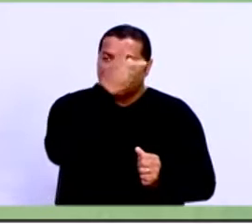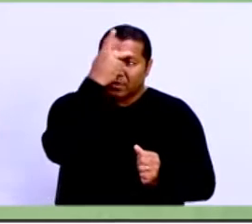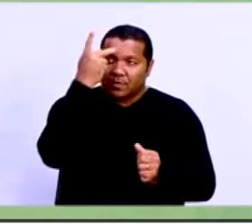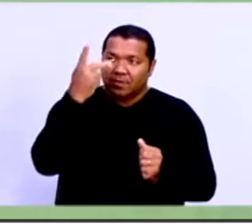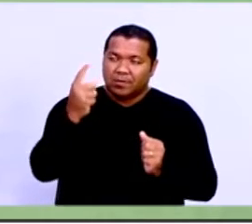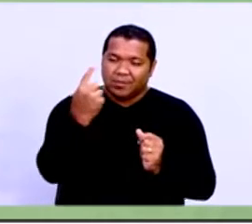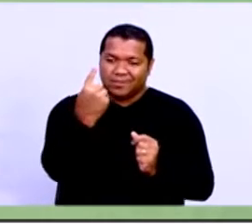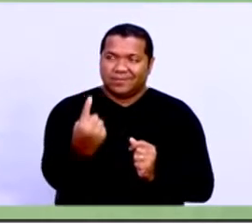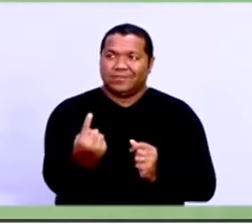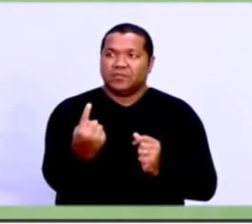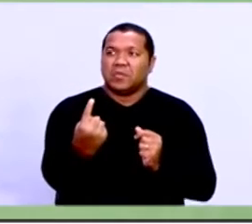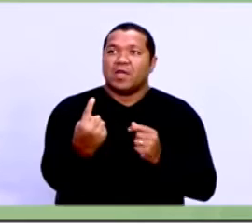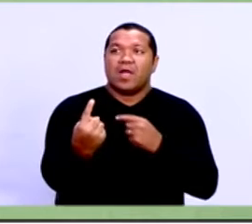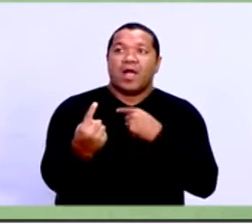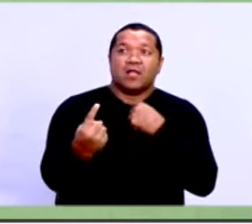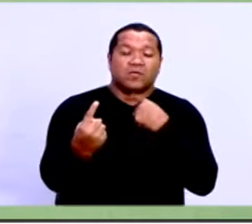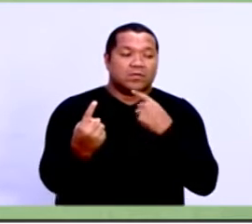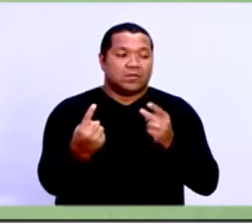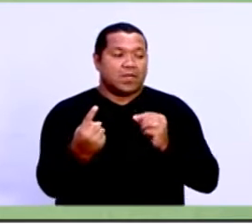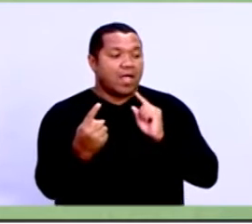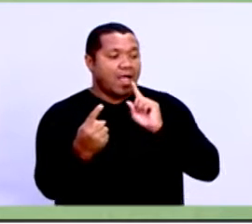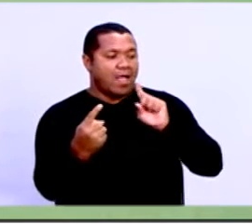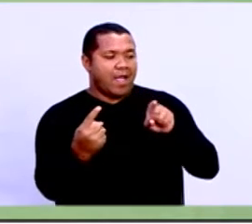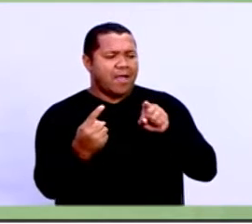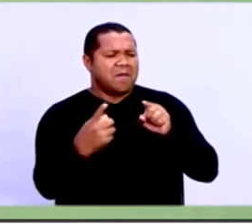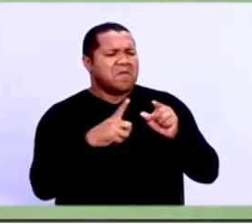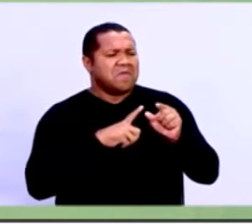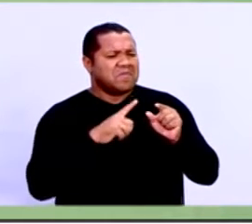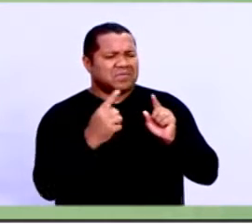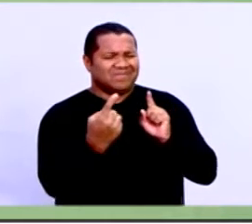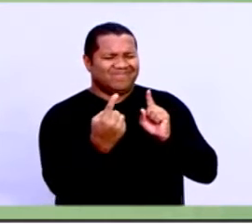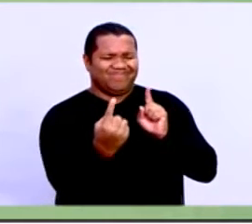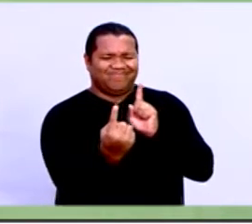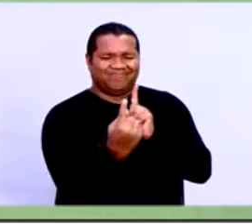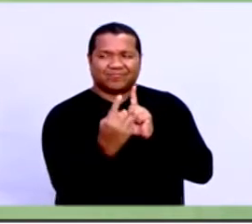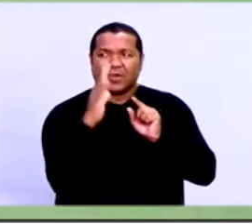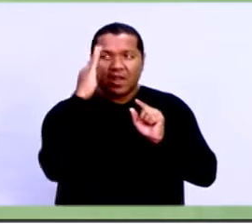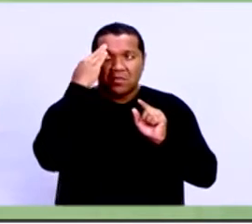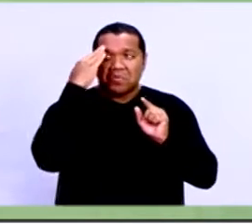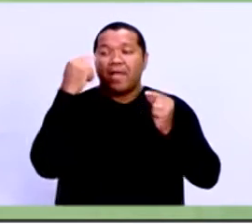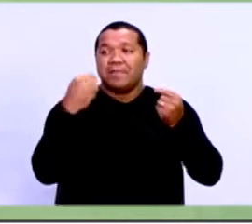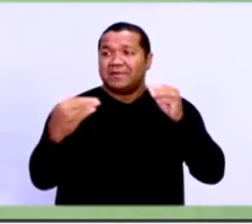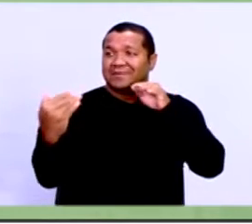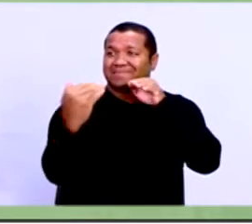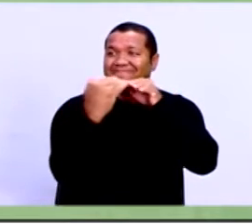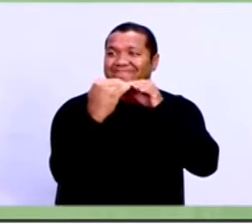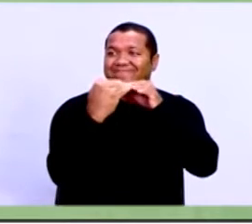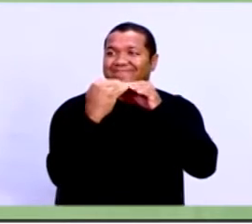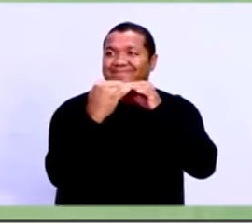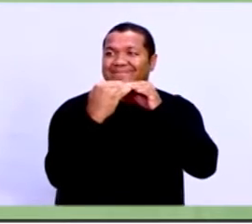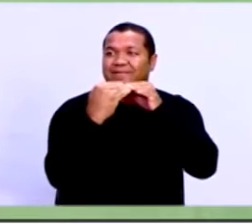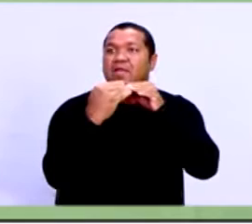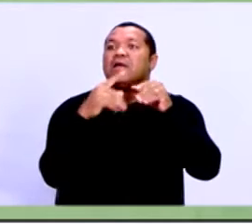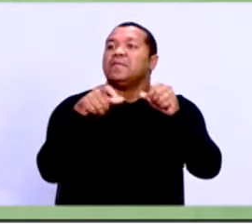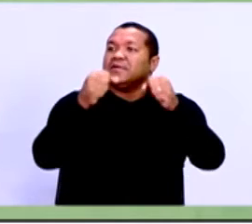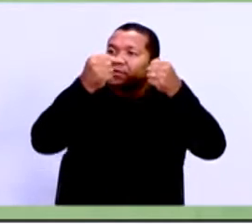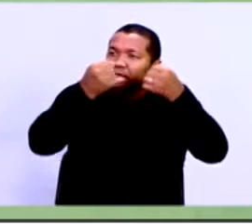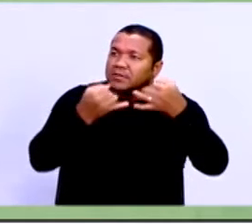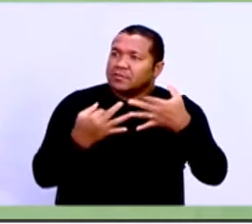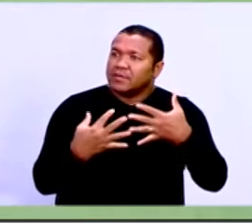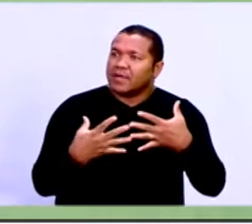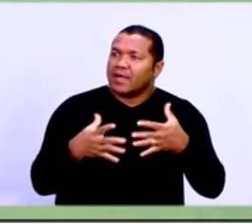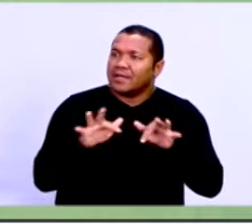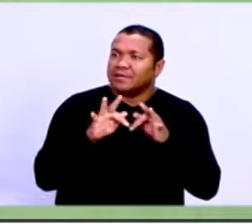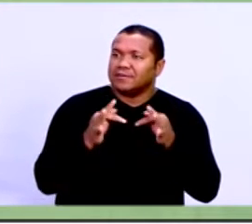margem para interpretação dúbia ela deve ser explicada em uma simples conversa de elevador